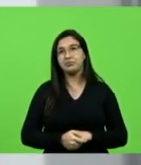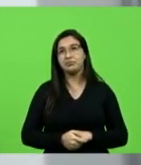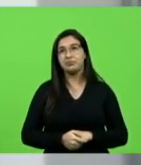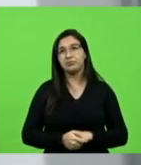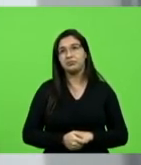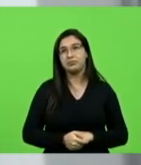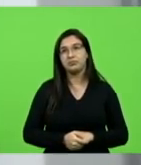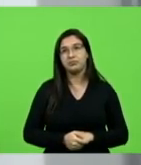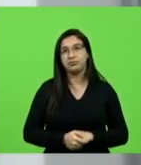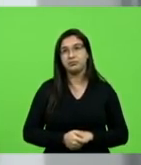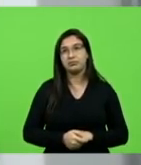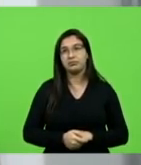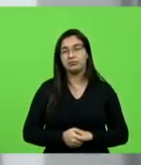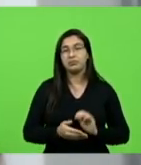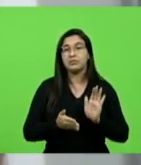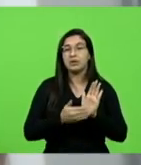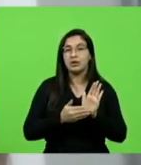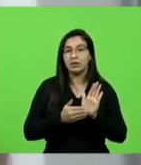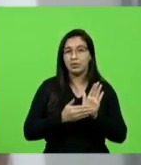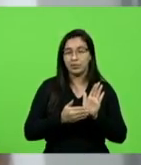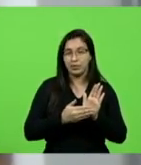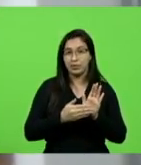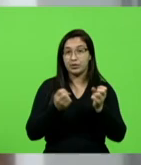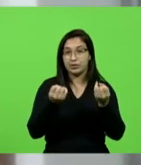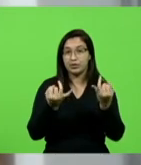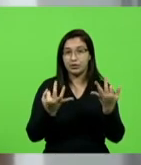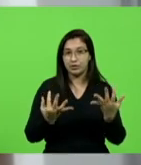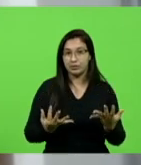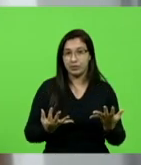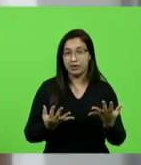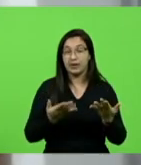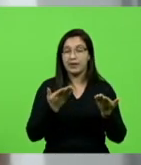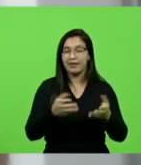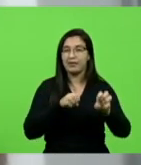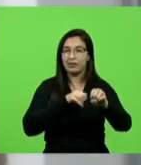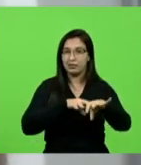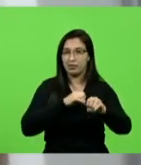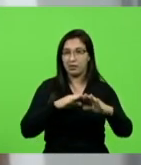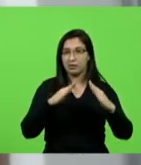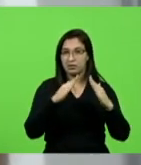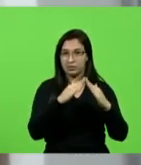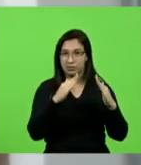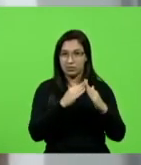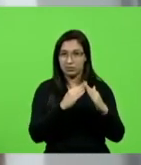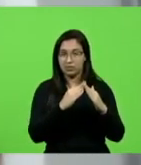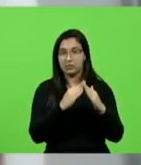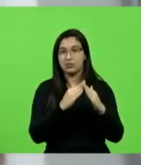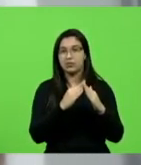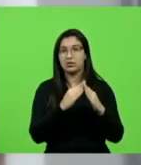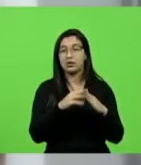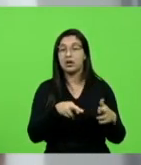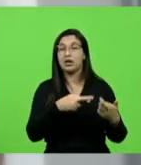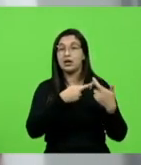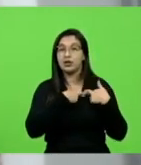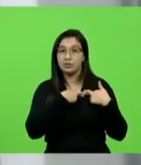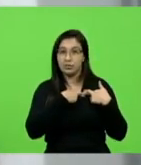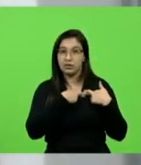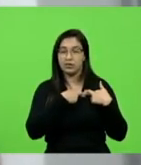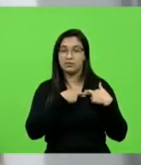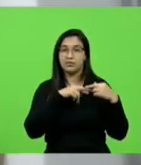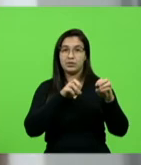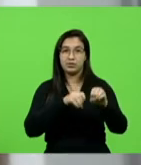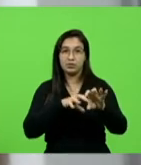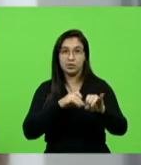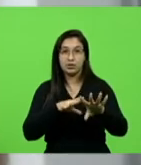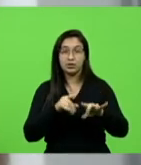Considerando nessa proposta a educação domiciliar e a responsabilidade da educação fica a